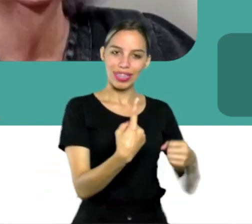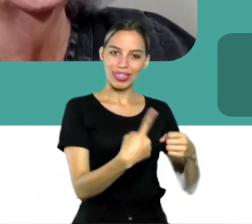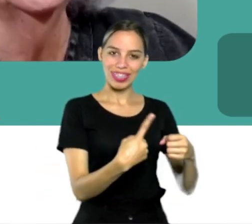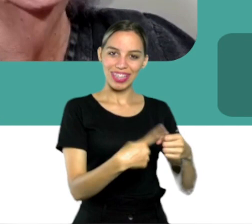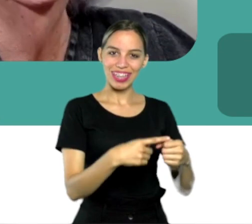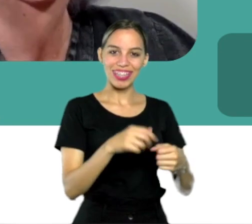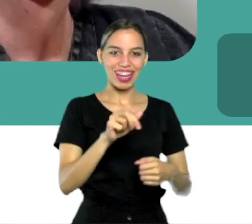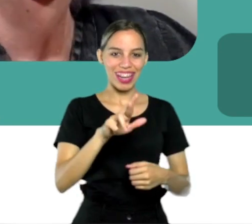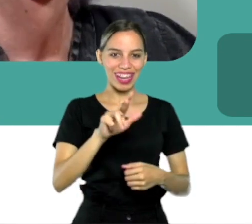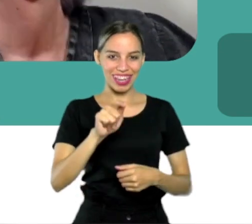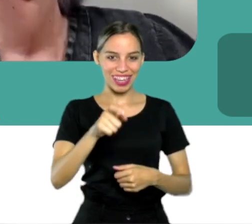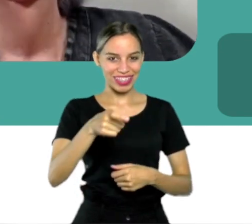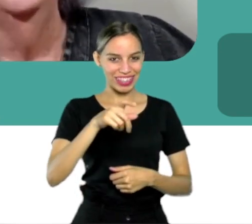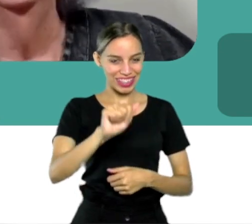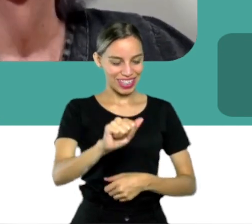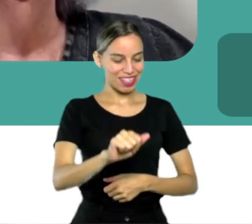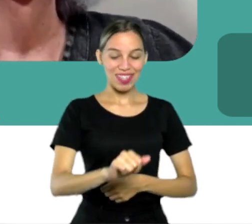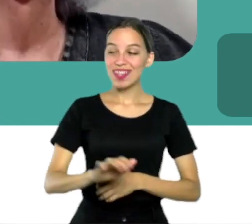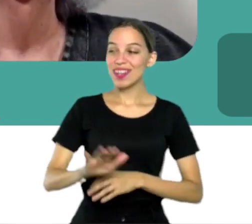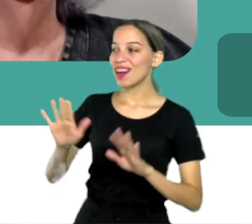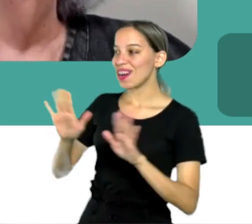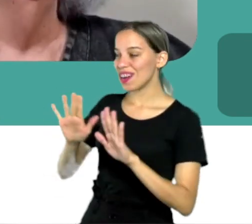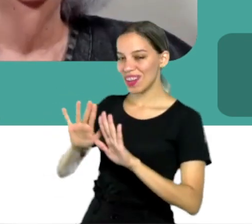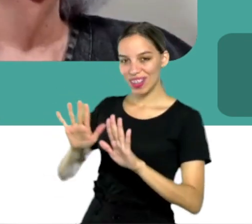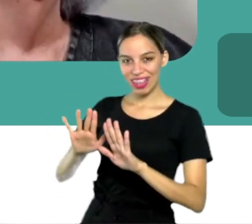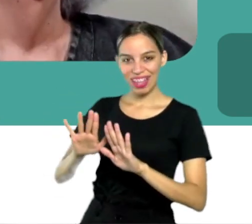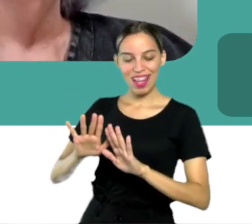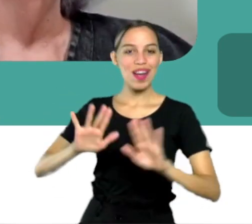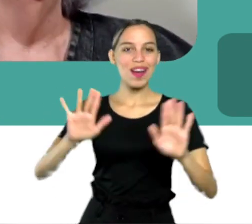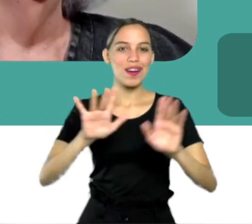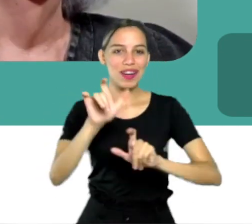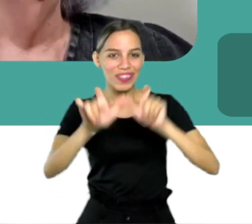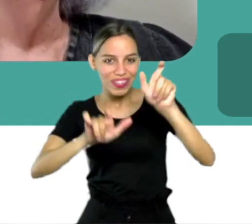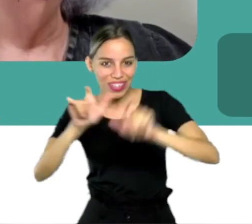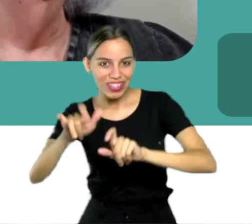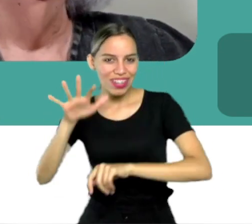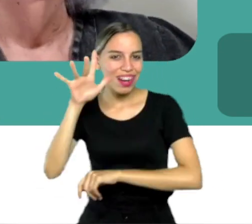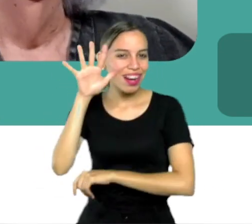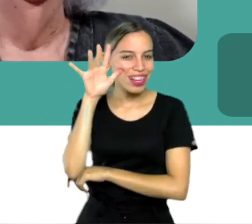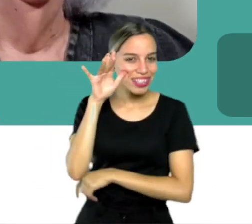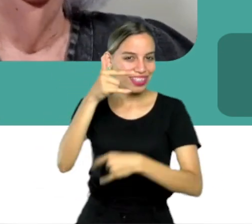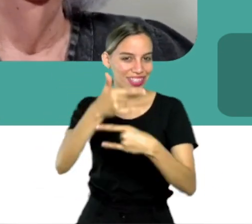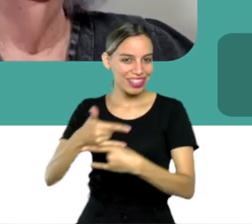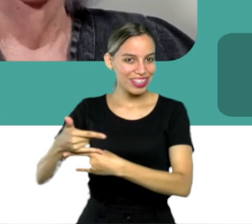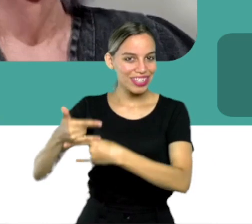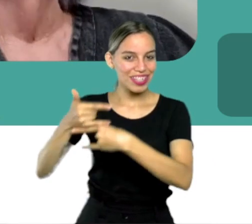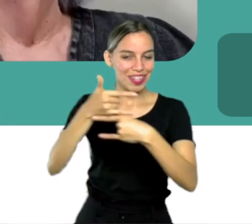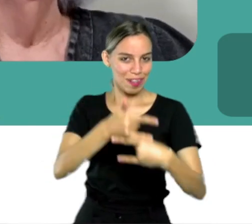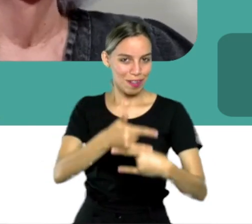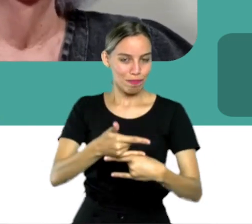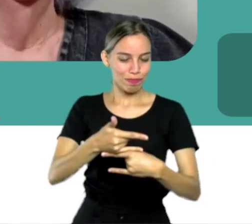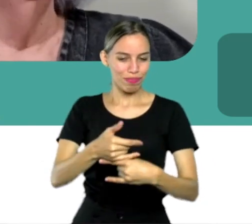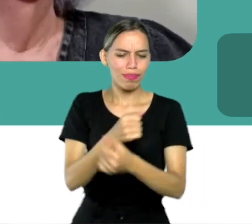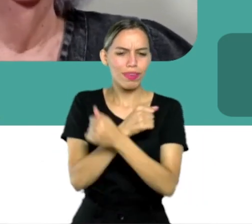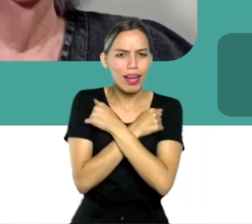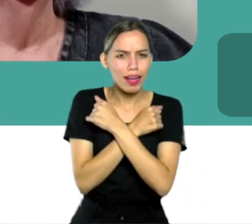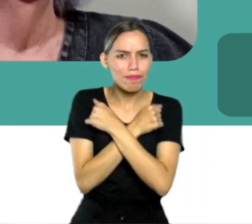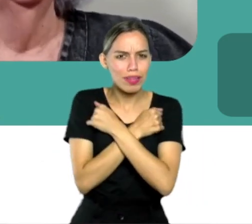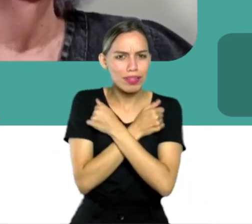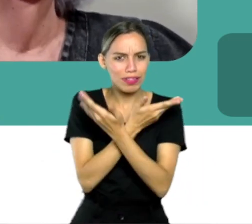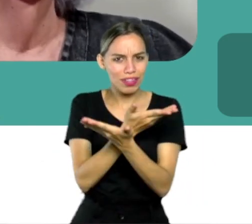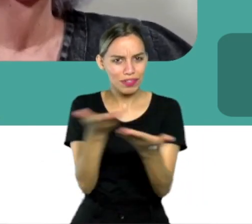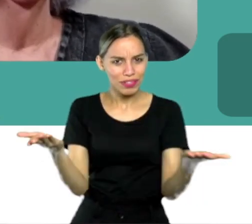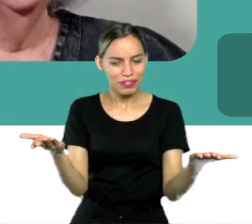Olá, Josane. Olá, pessoal que assiste a live. Um abraço para você, um abraço